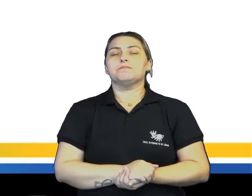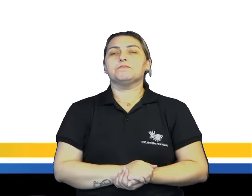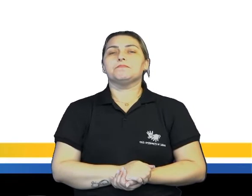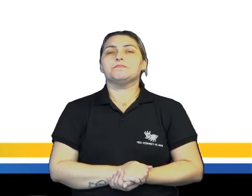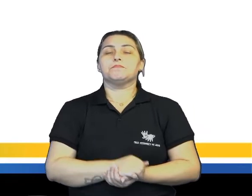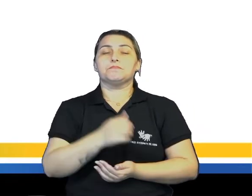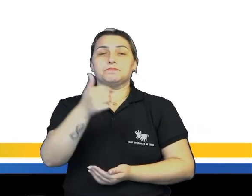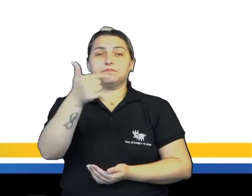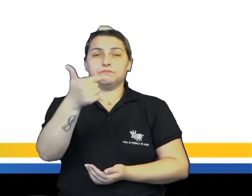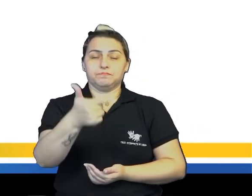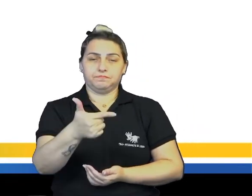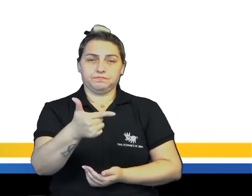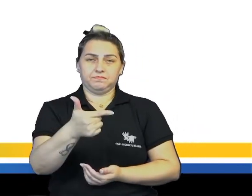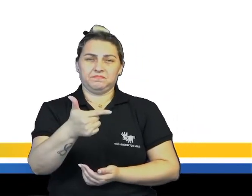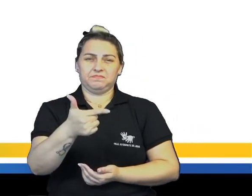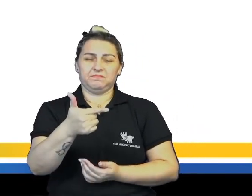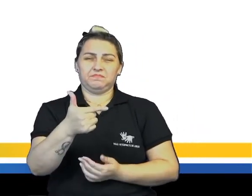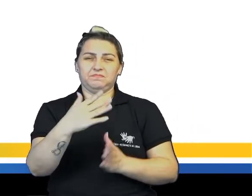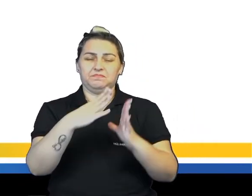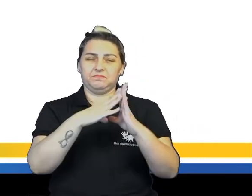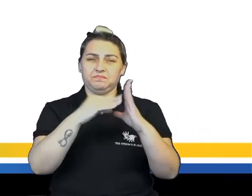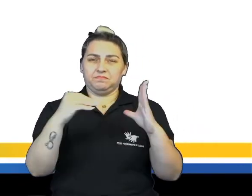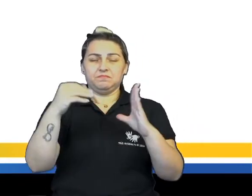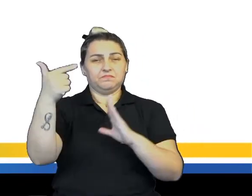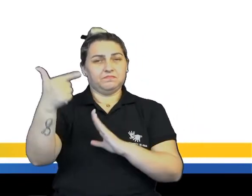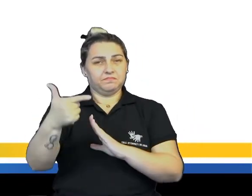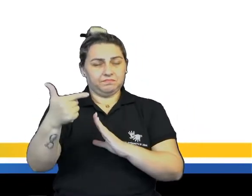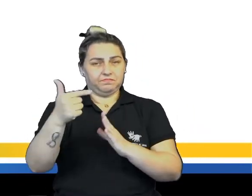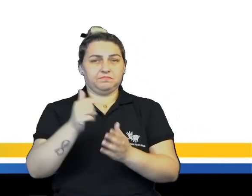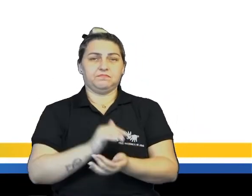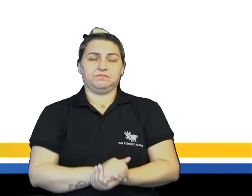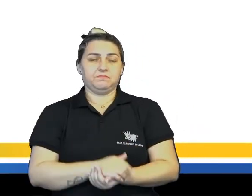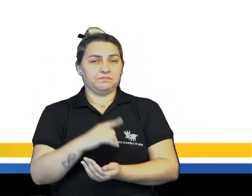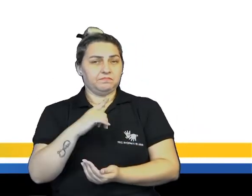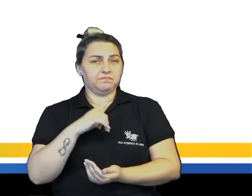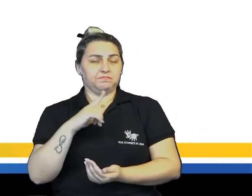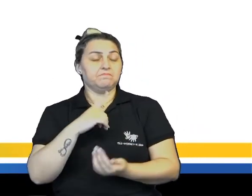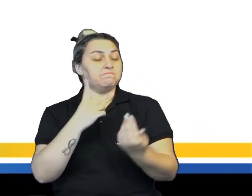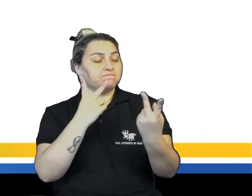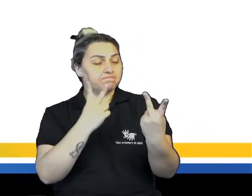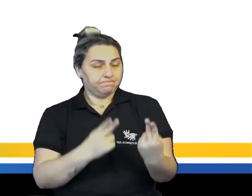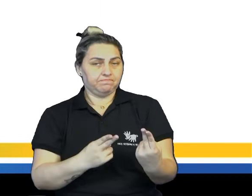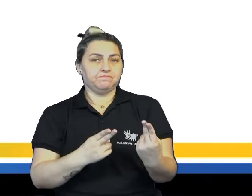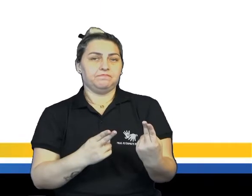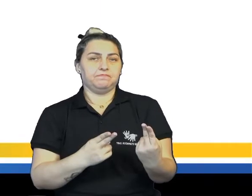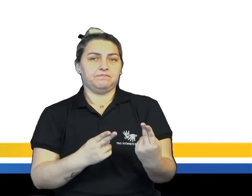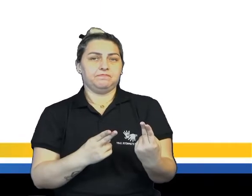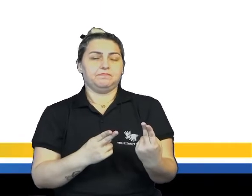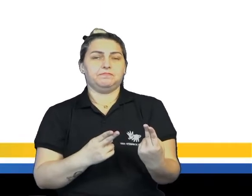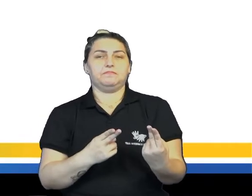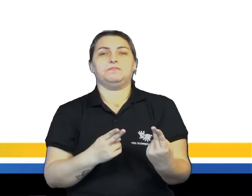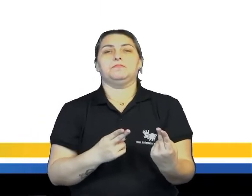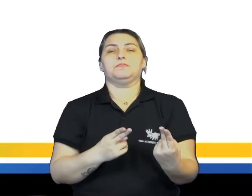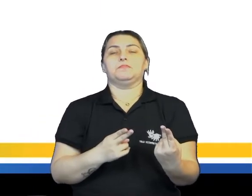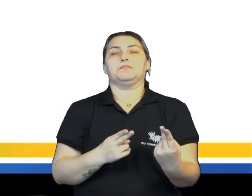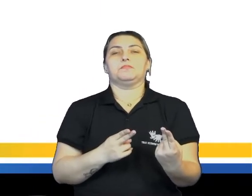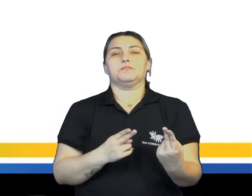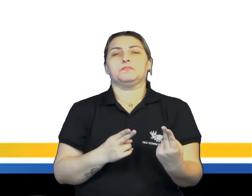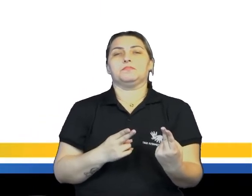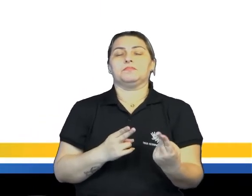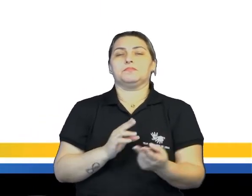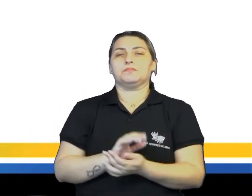exemplo. 2 e o símbolozinho e o 2, ou seja, nós temos dois números iguais, então 2 é igual a